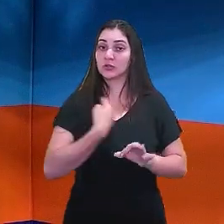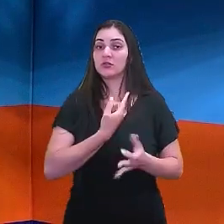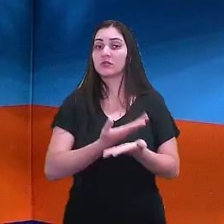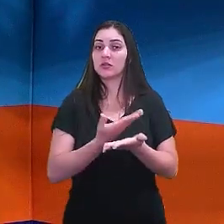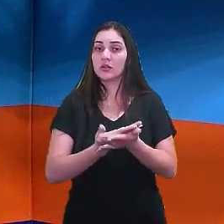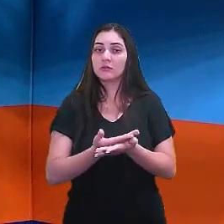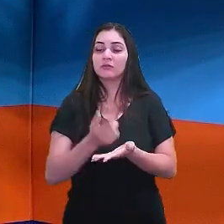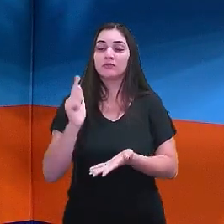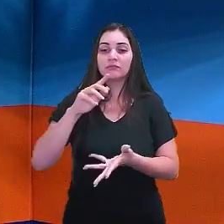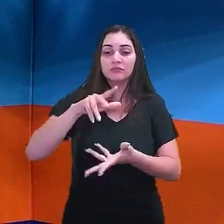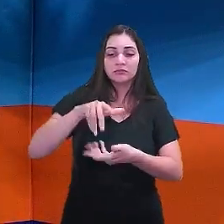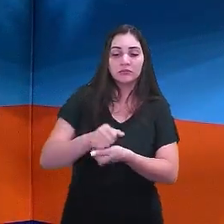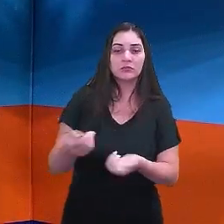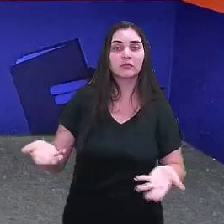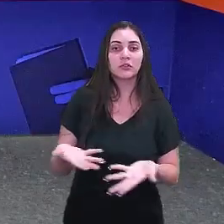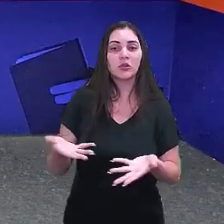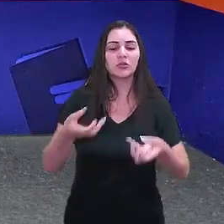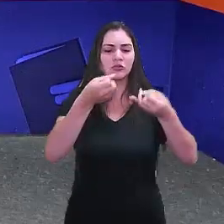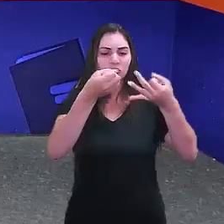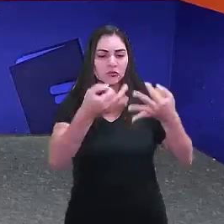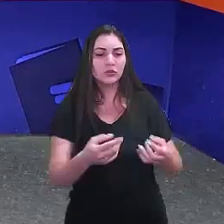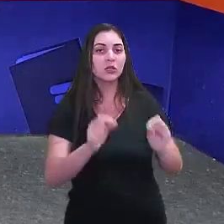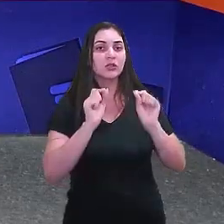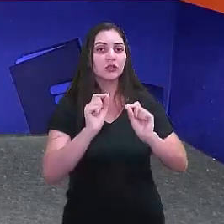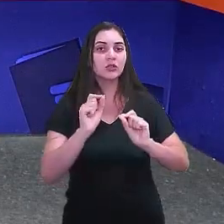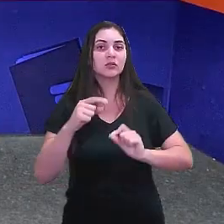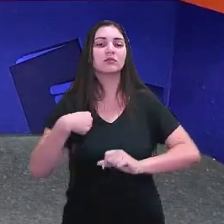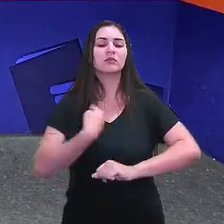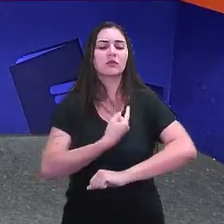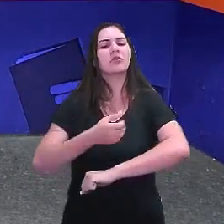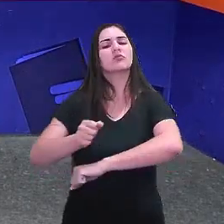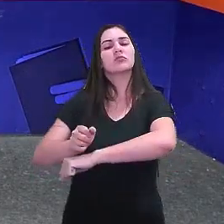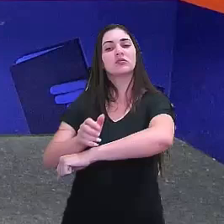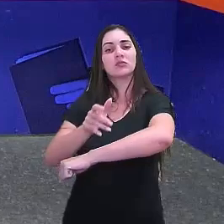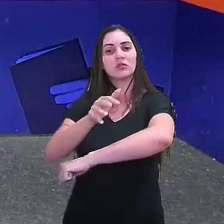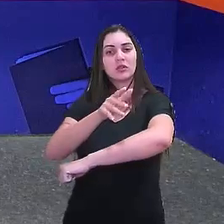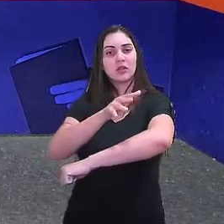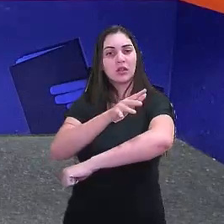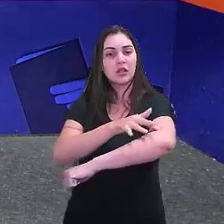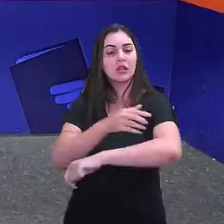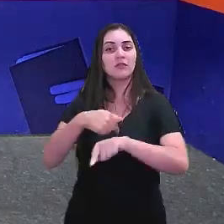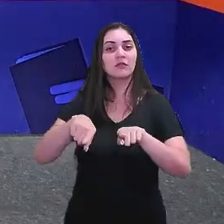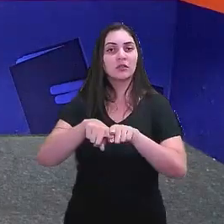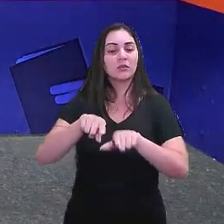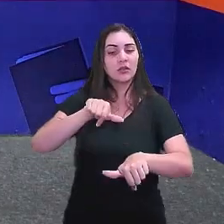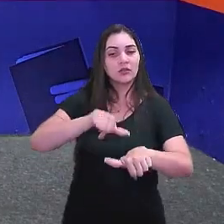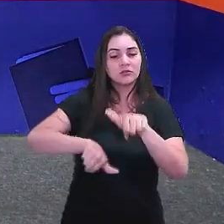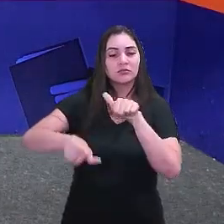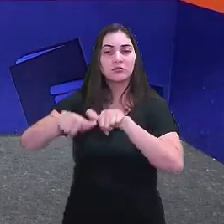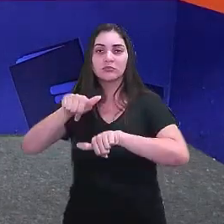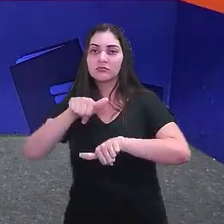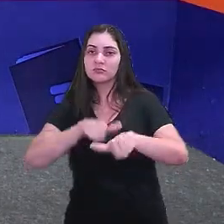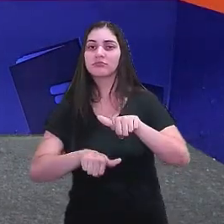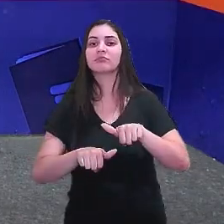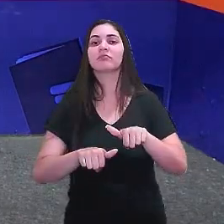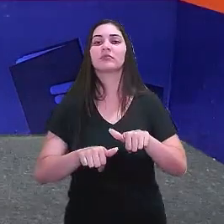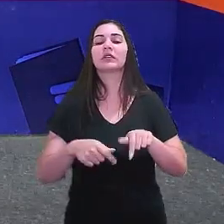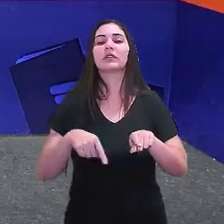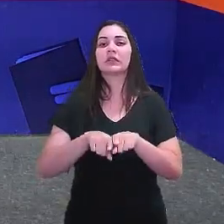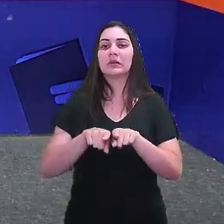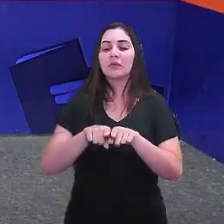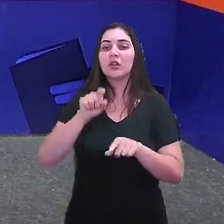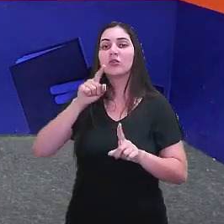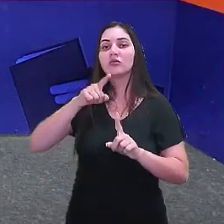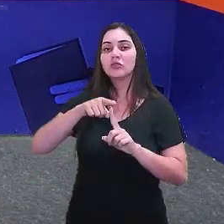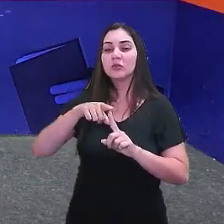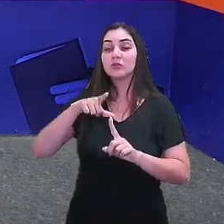de geografia de hoje, falando um pouquinho sobre o nosso relevo e as suas modificações, transformações e os agentes